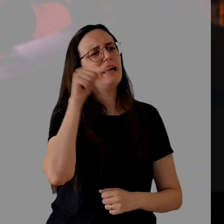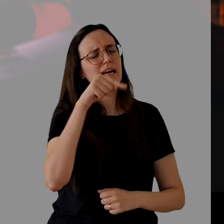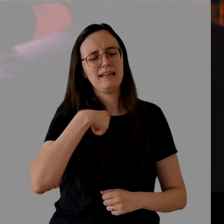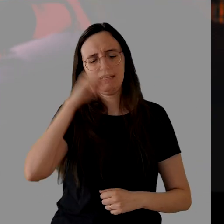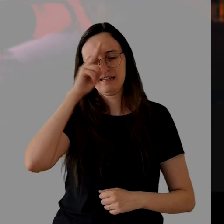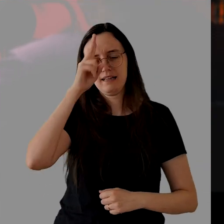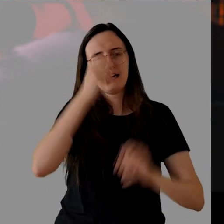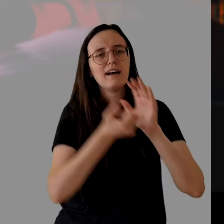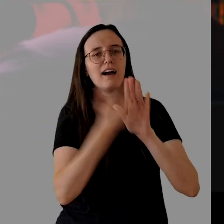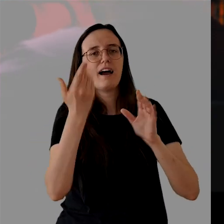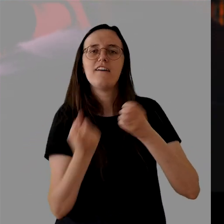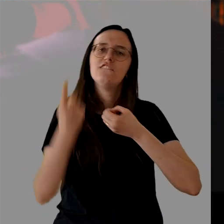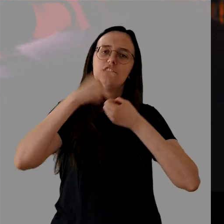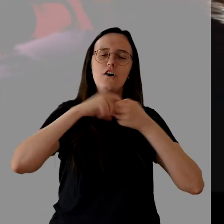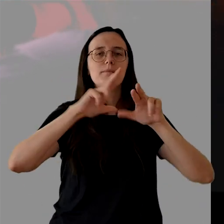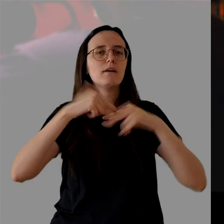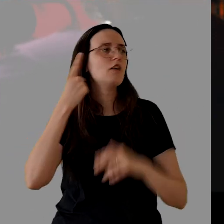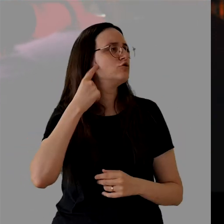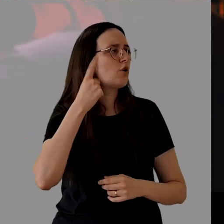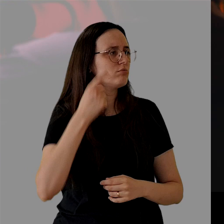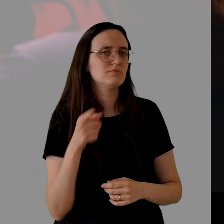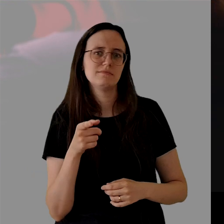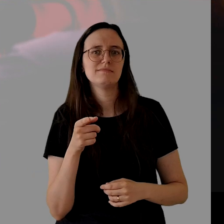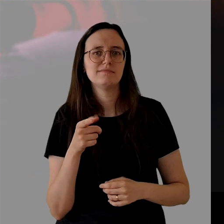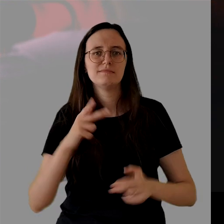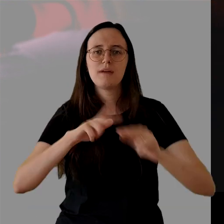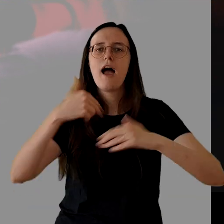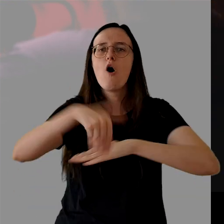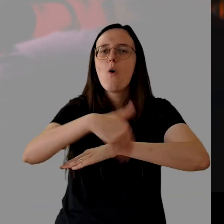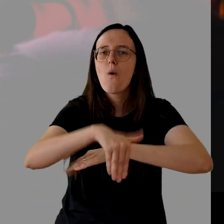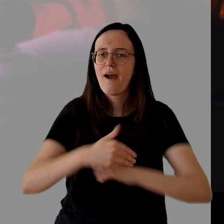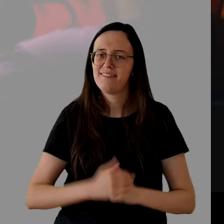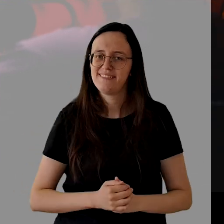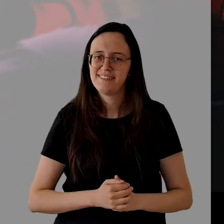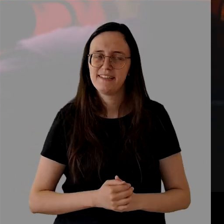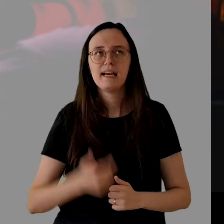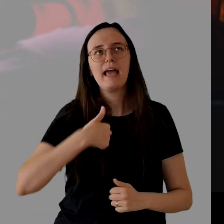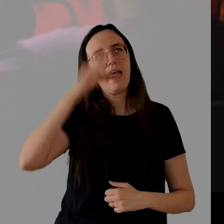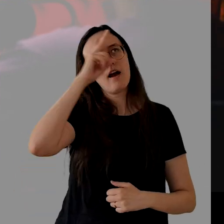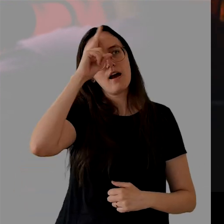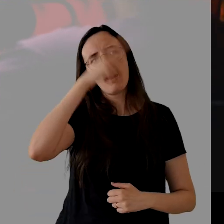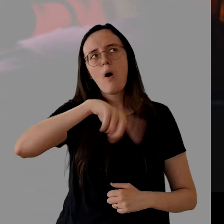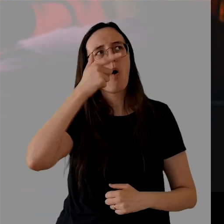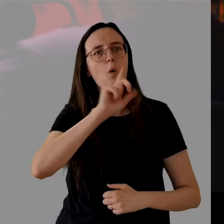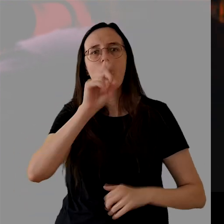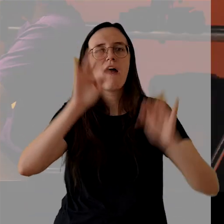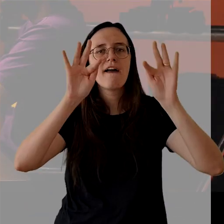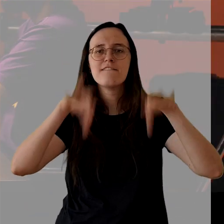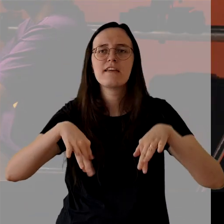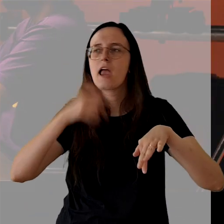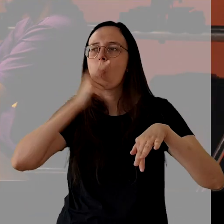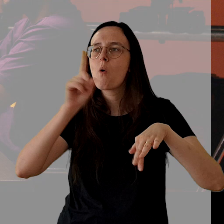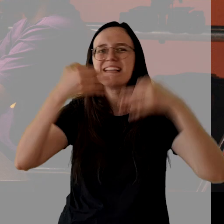vezes voltaram justamente por causa do som, por causa da rua. Que eles não eu lembro que eles não conseguiram fechar totalmente a rua, que tinha muito